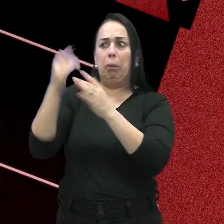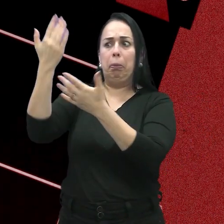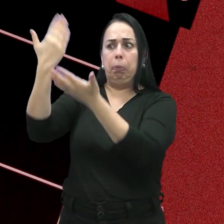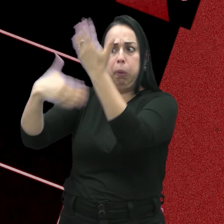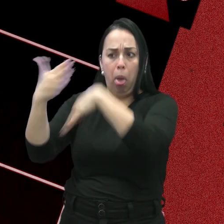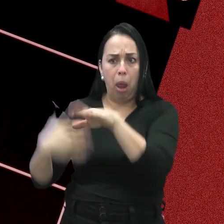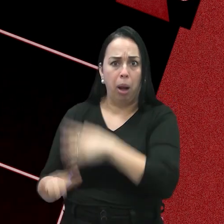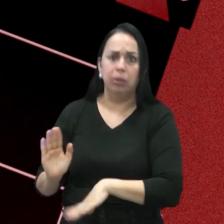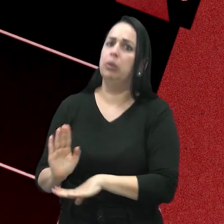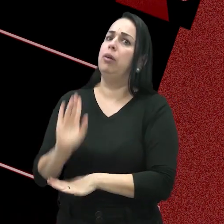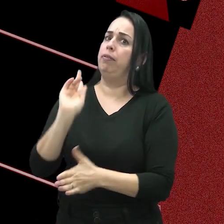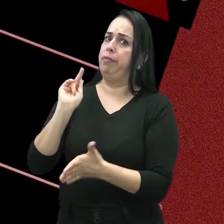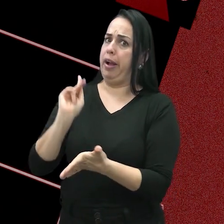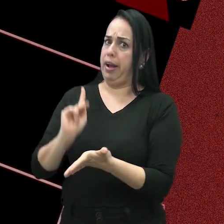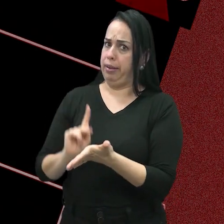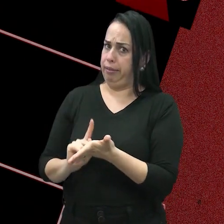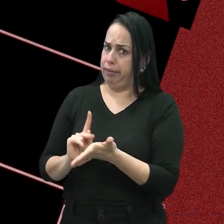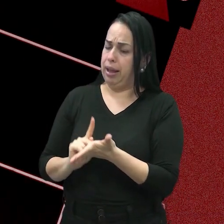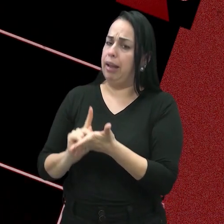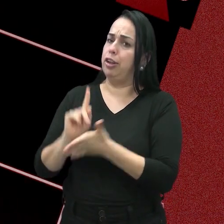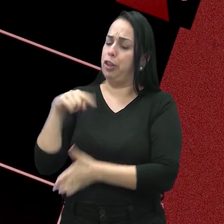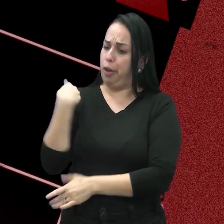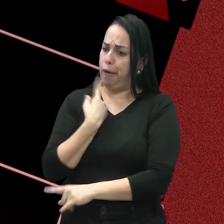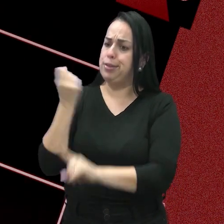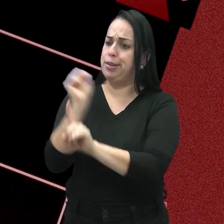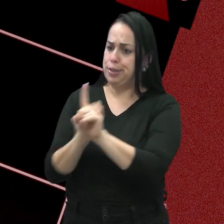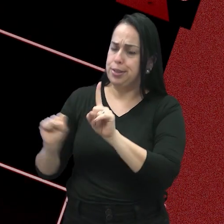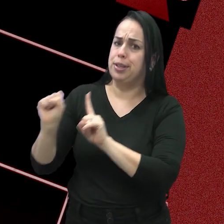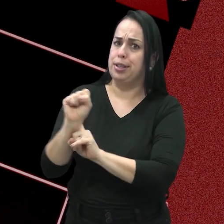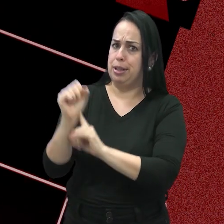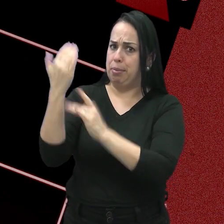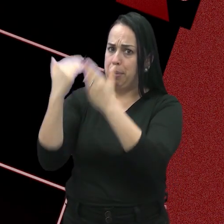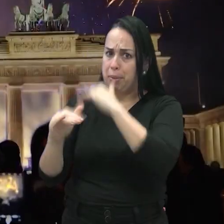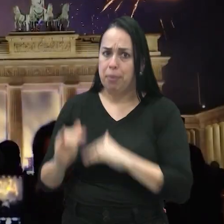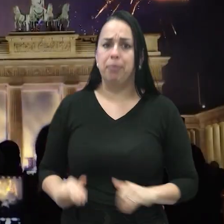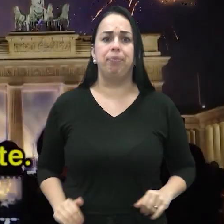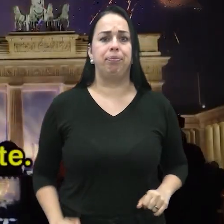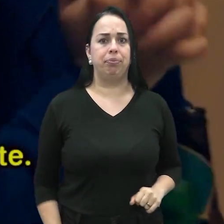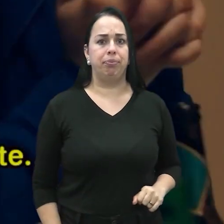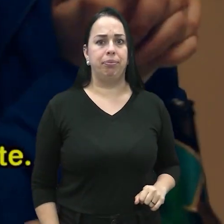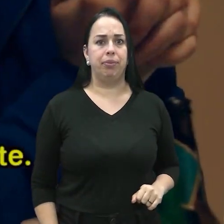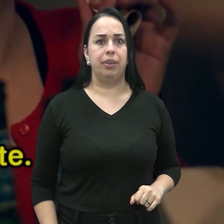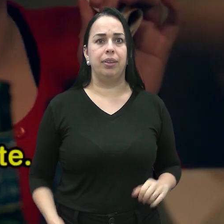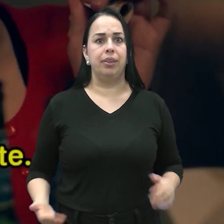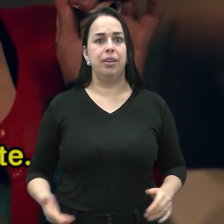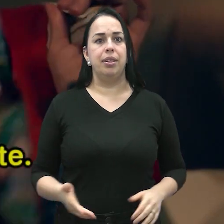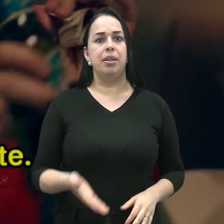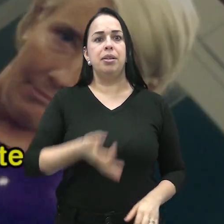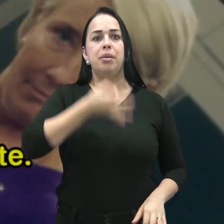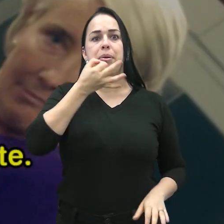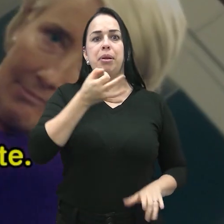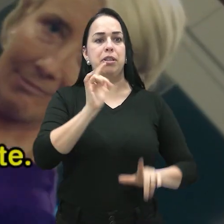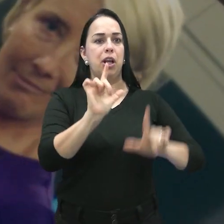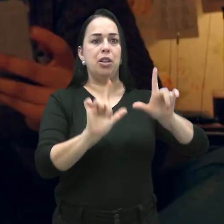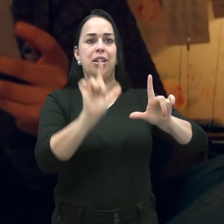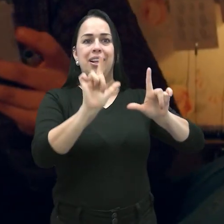mas regredimos demais como sociedade, em muitos sentidos. We used to think the news was